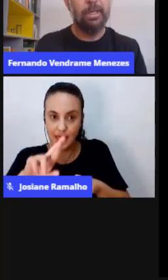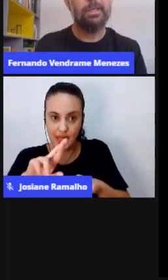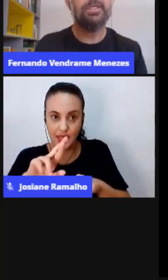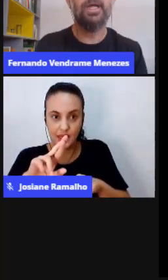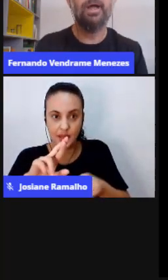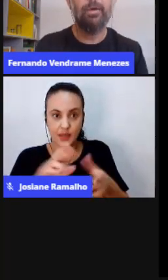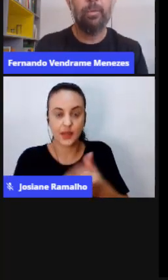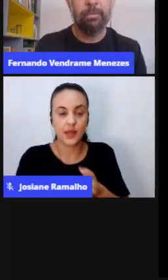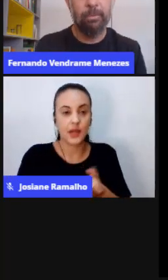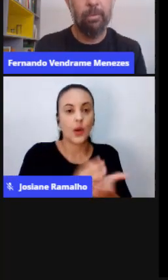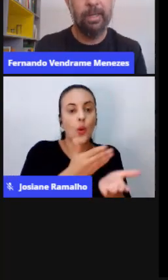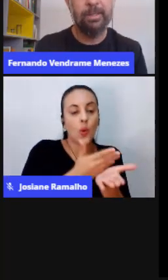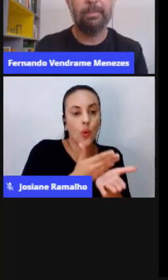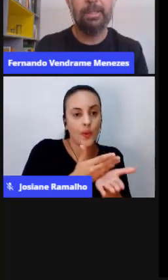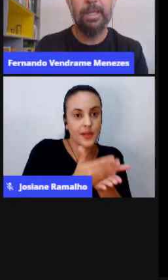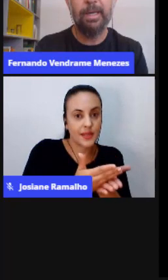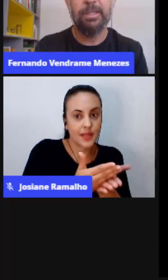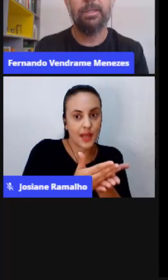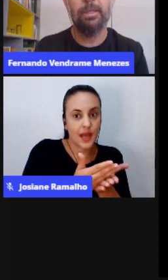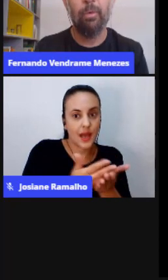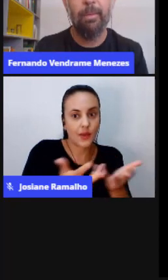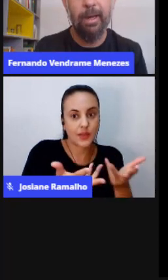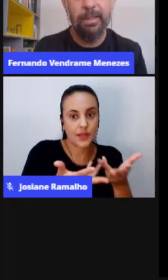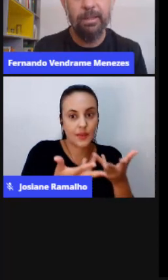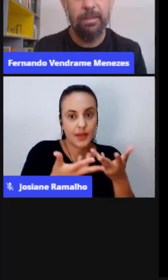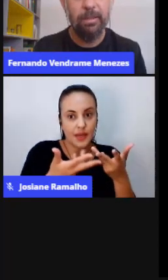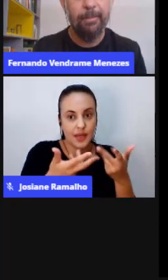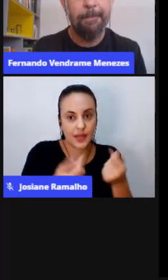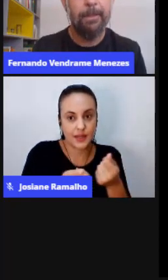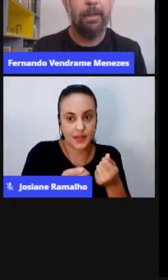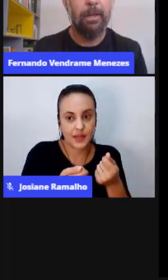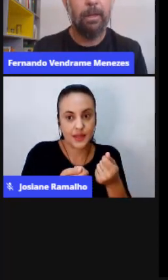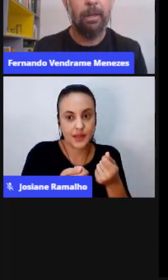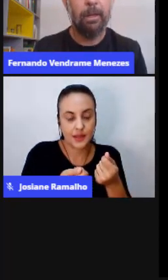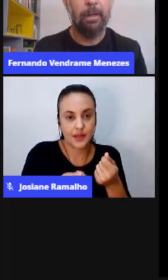processo. Iniciar com essas habilidades que são mais